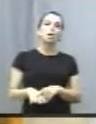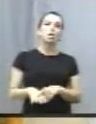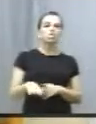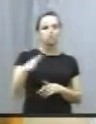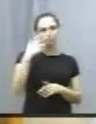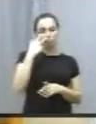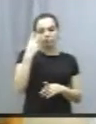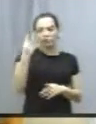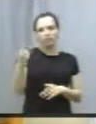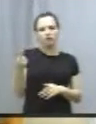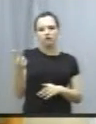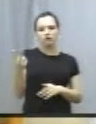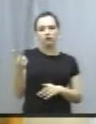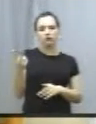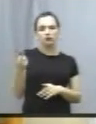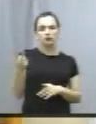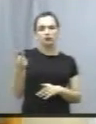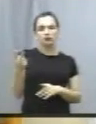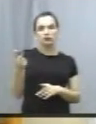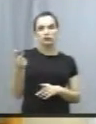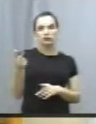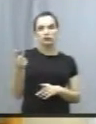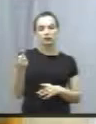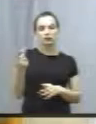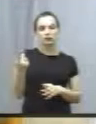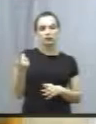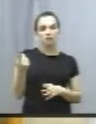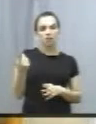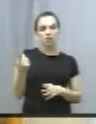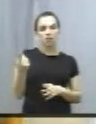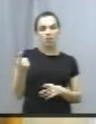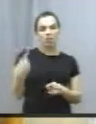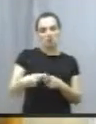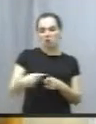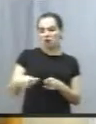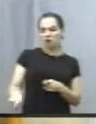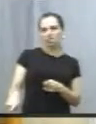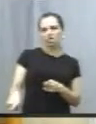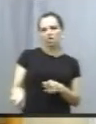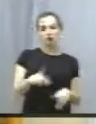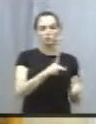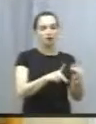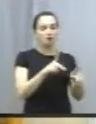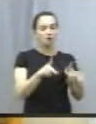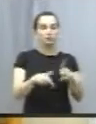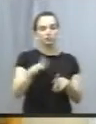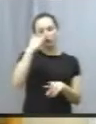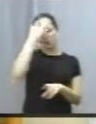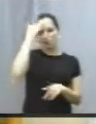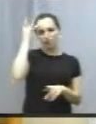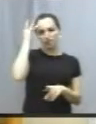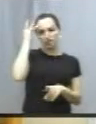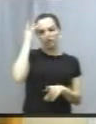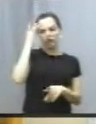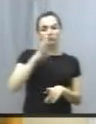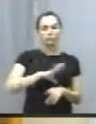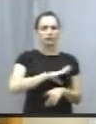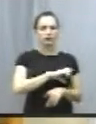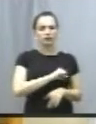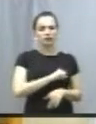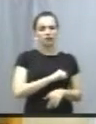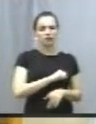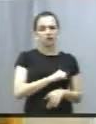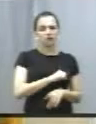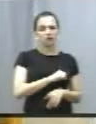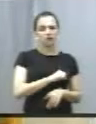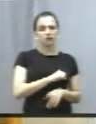visão, não é nenhuma crítica, presidente. Não é uma crítica, presidente. Você está parecendo aquelas pessoas que não gostam de receber crítica, pessoa. Esse tipo de argumento que é